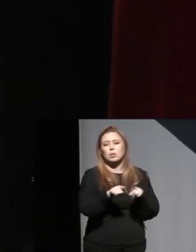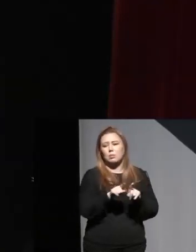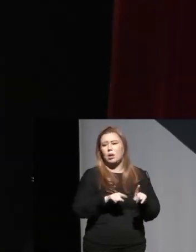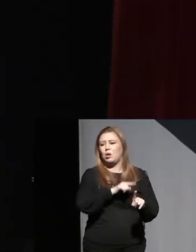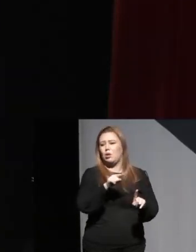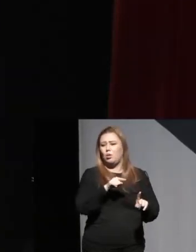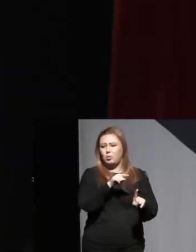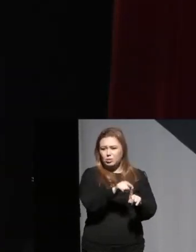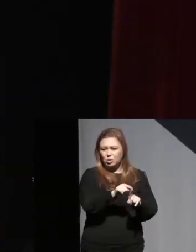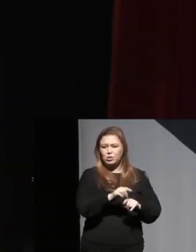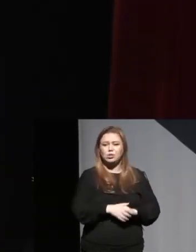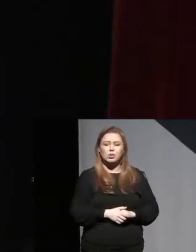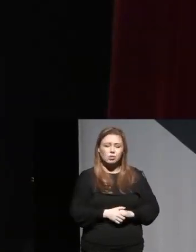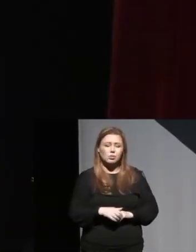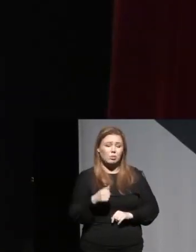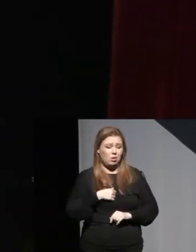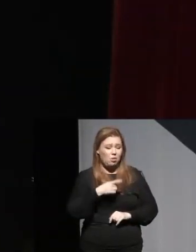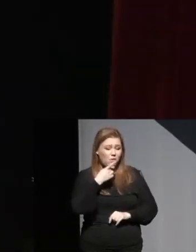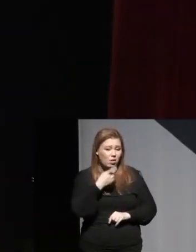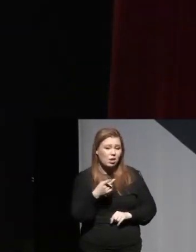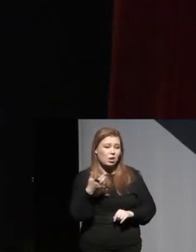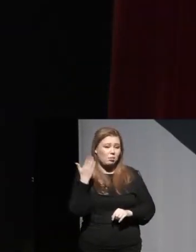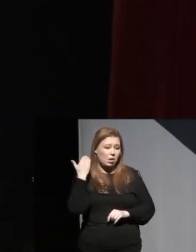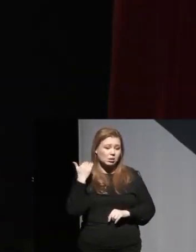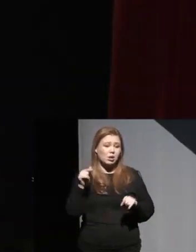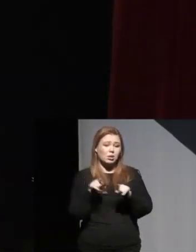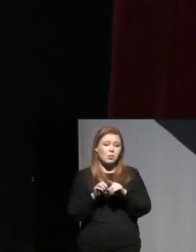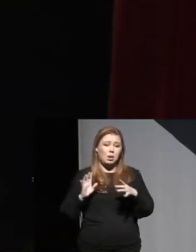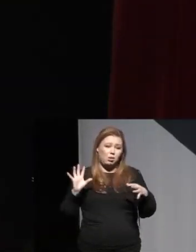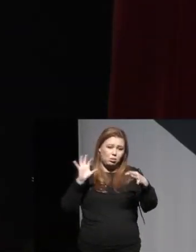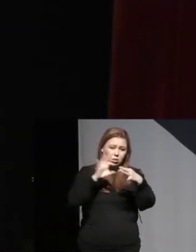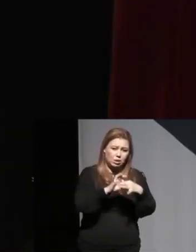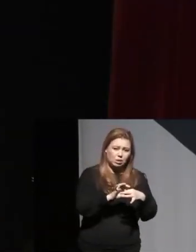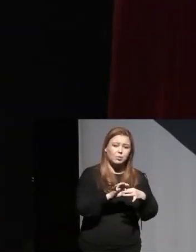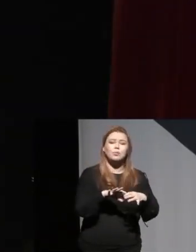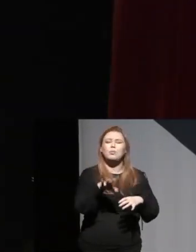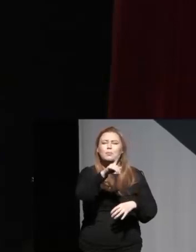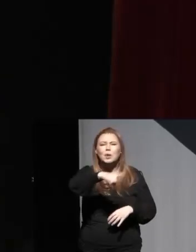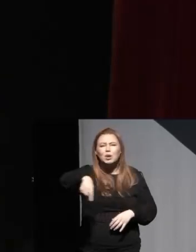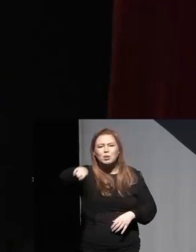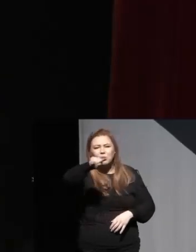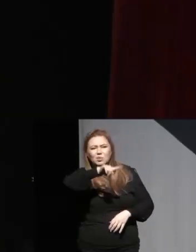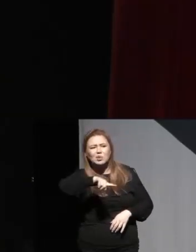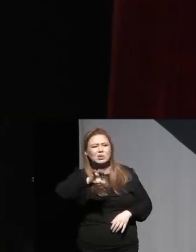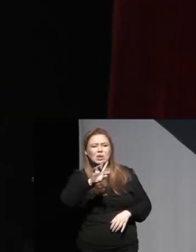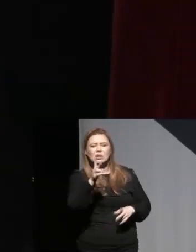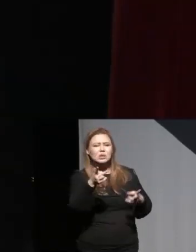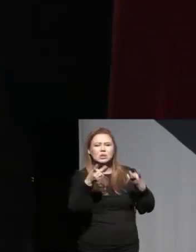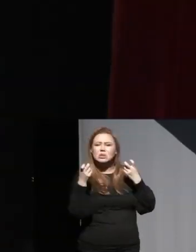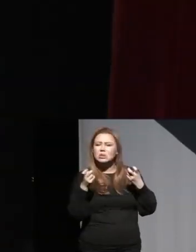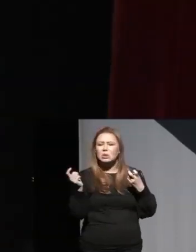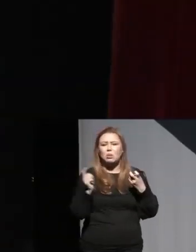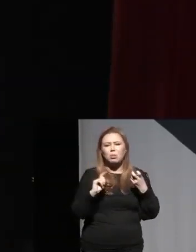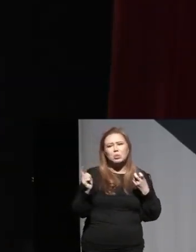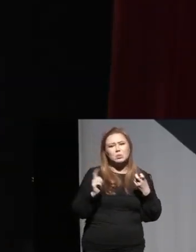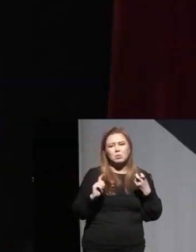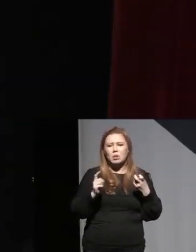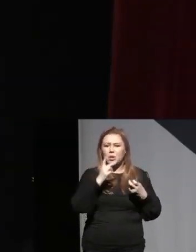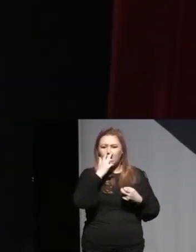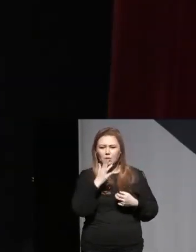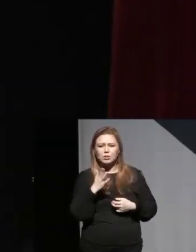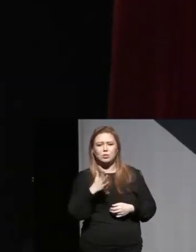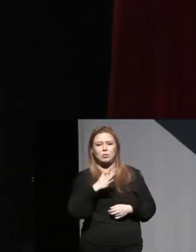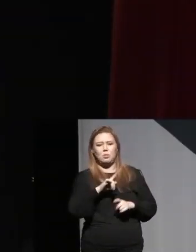a ligação com o que eu falei agora há pouco, muitos dos senhores, talvez e senhoras, não tenham percebido, mas da